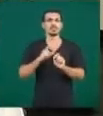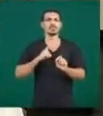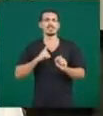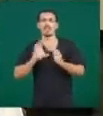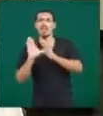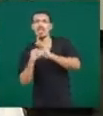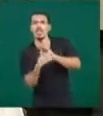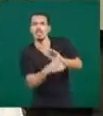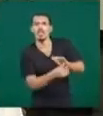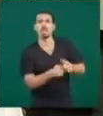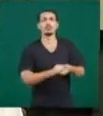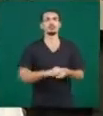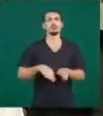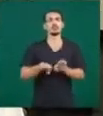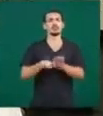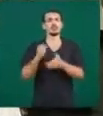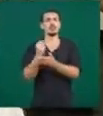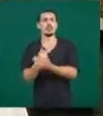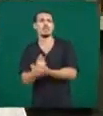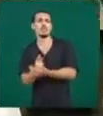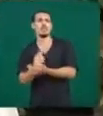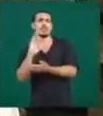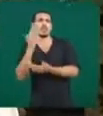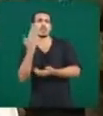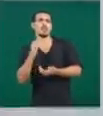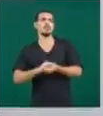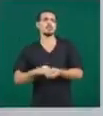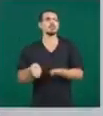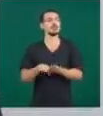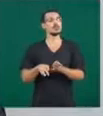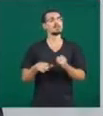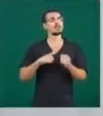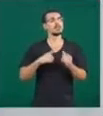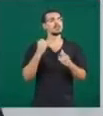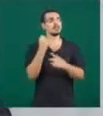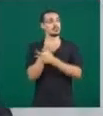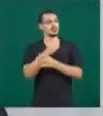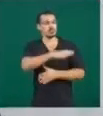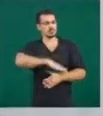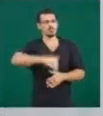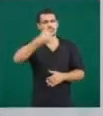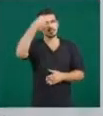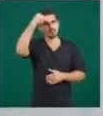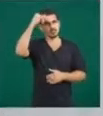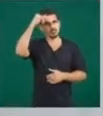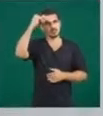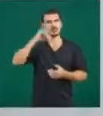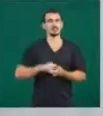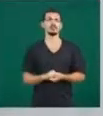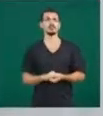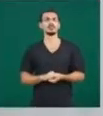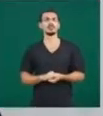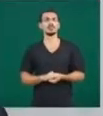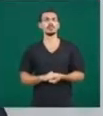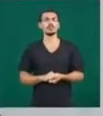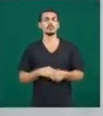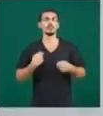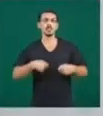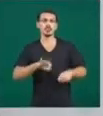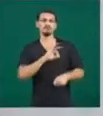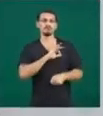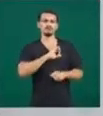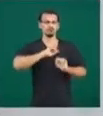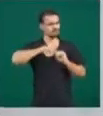como roubo, contrabando e insegurança no campo, né? E como nós vimos aí, vale o empenho das forças policiais e também